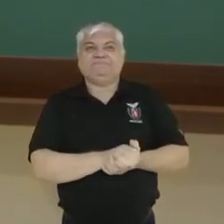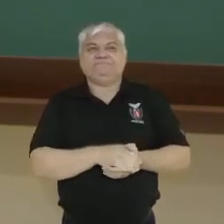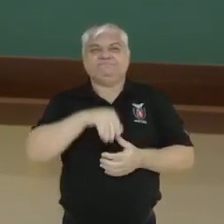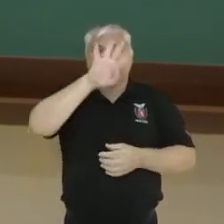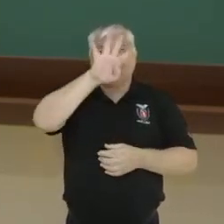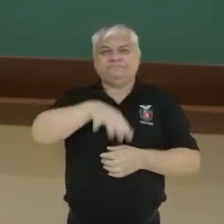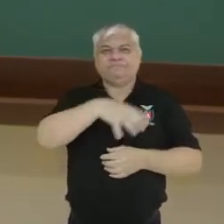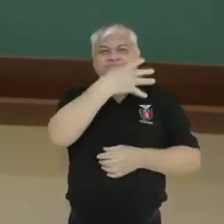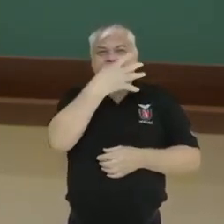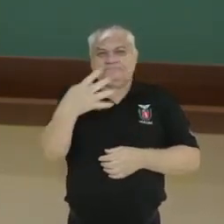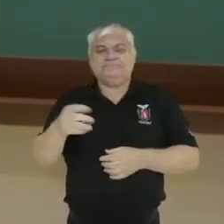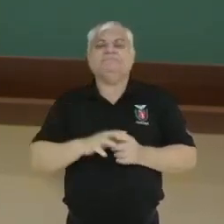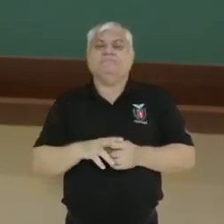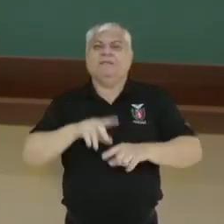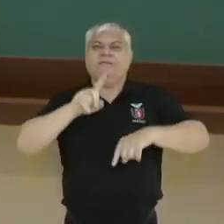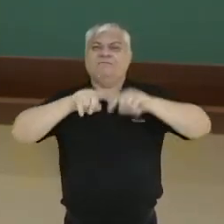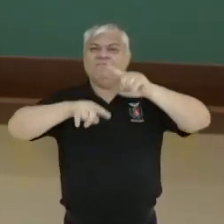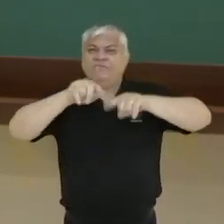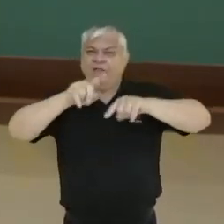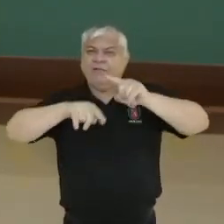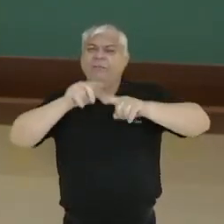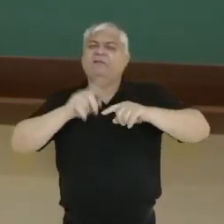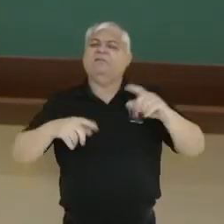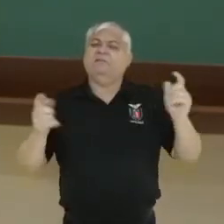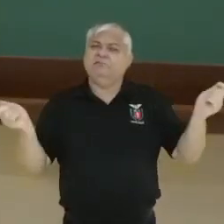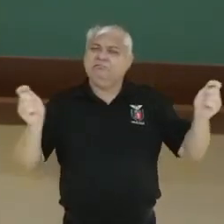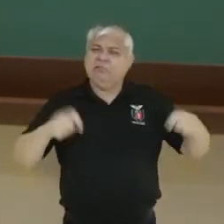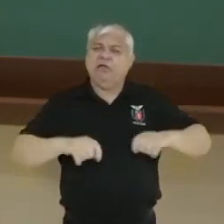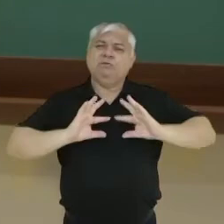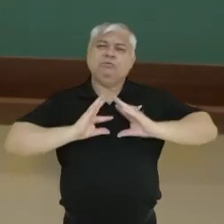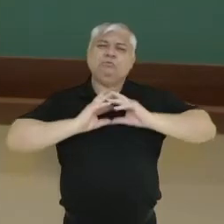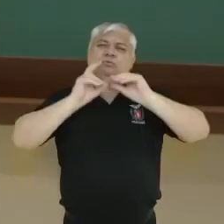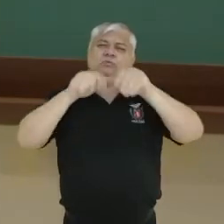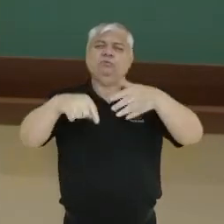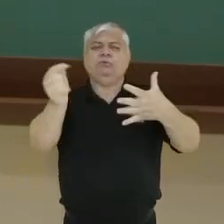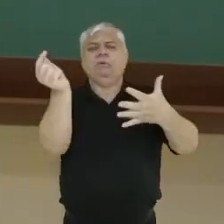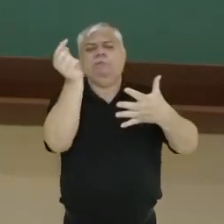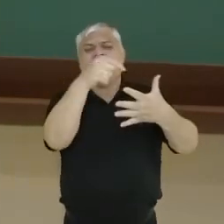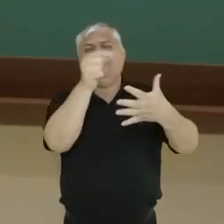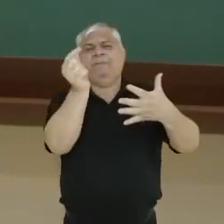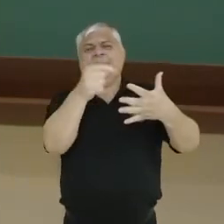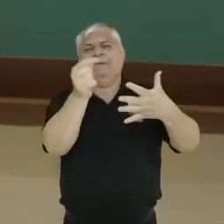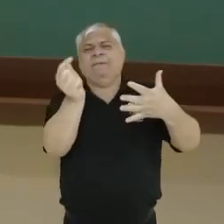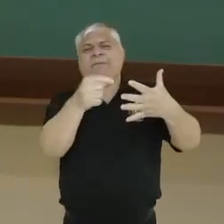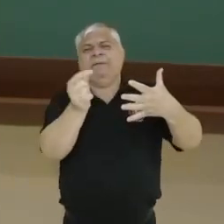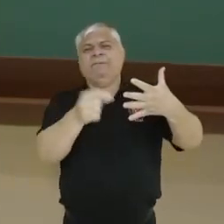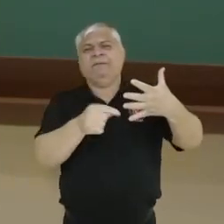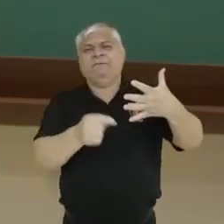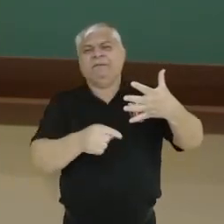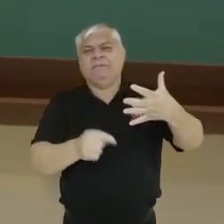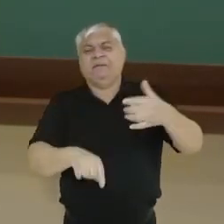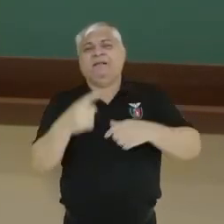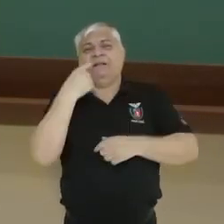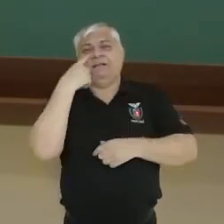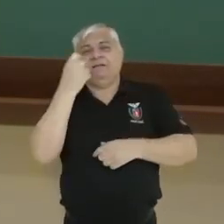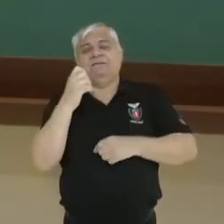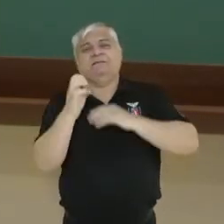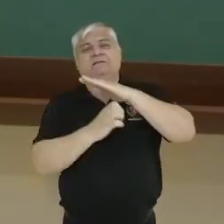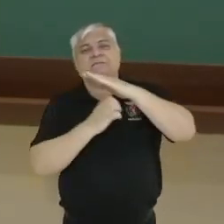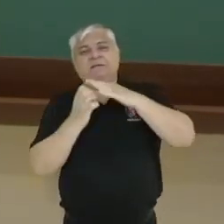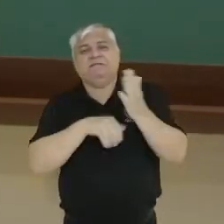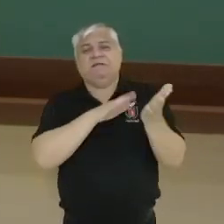são ferramentas que permitem listar todas as categorias de interesses da empresa, como as despesas,